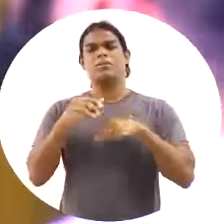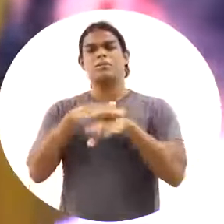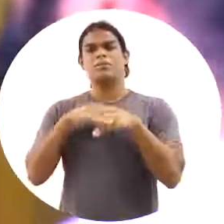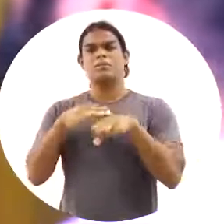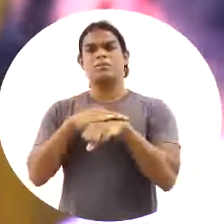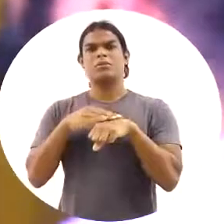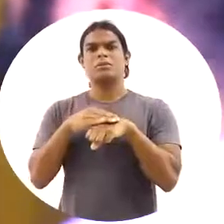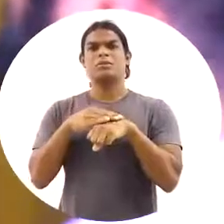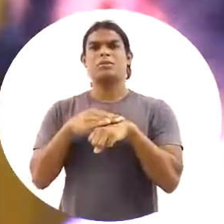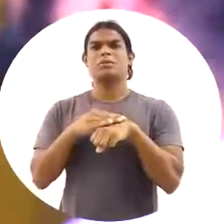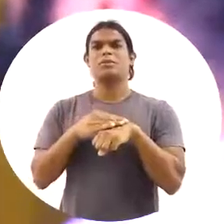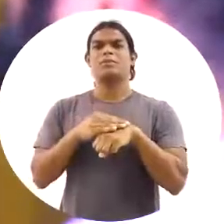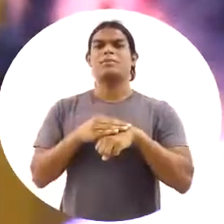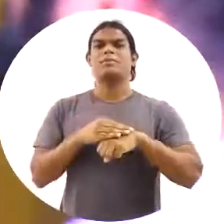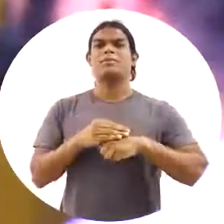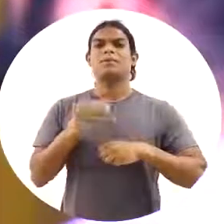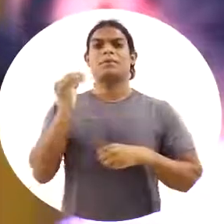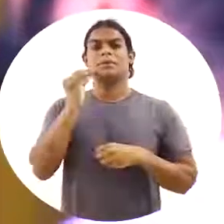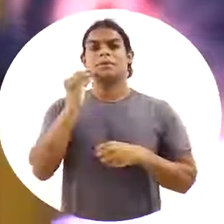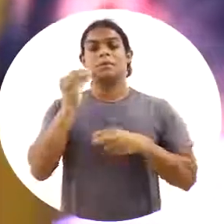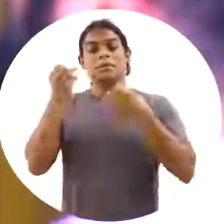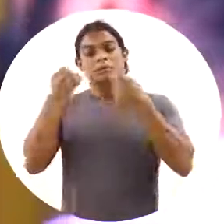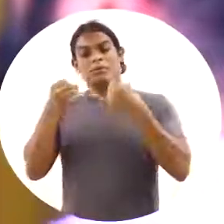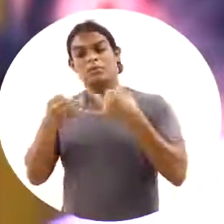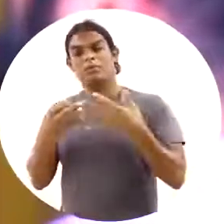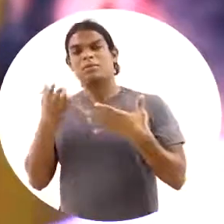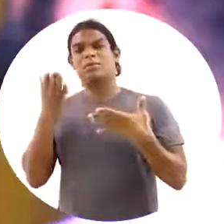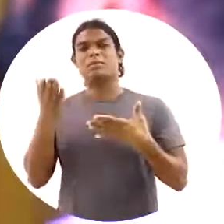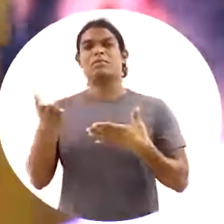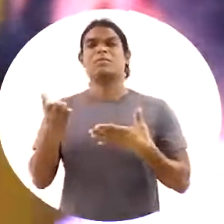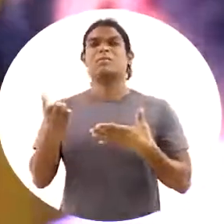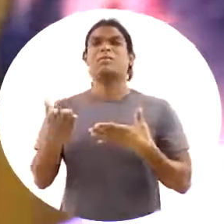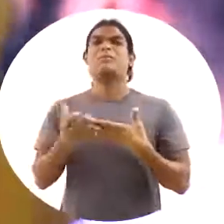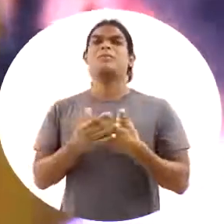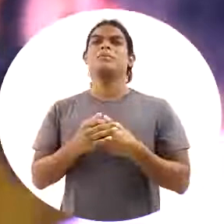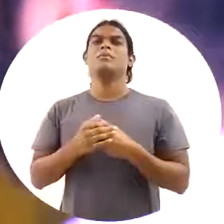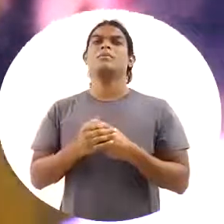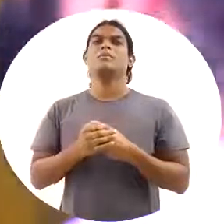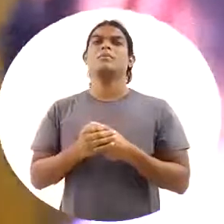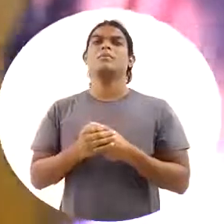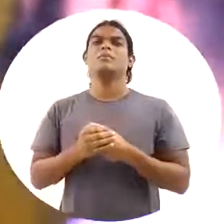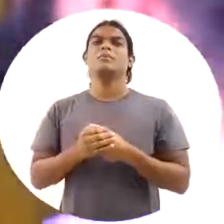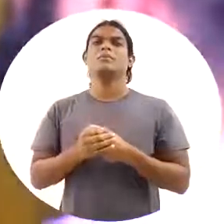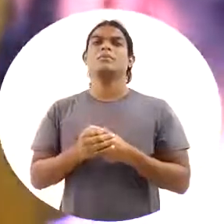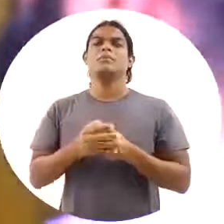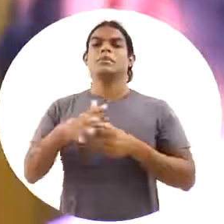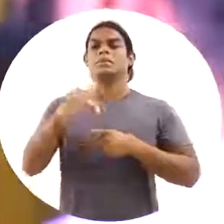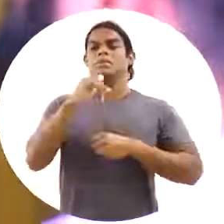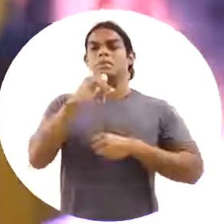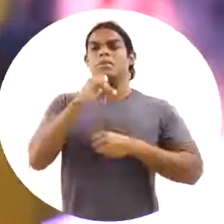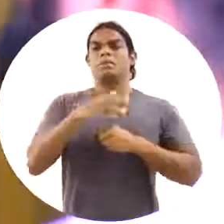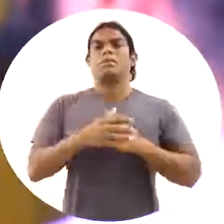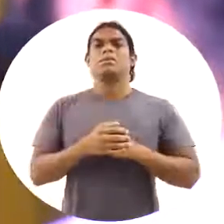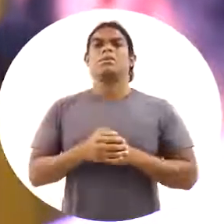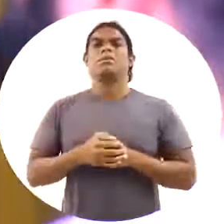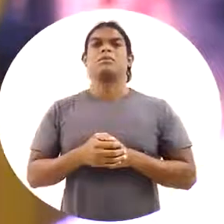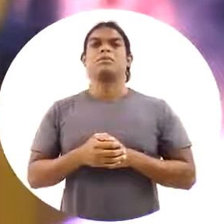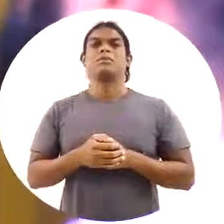tentar ver os vínculos que cada empreendimento pode ter, né? Então, por